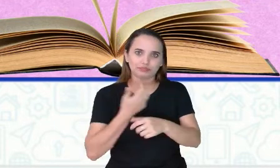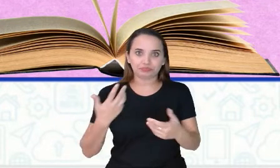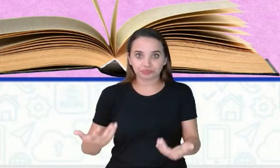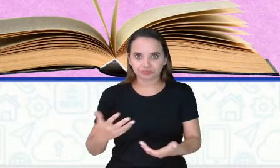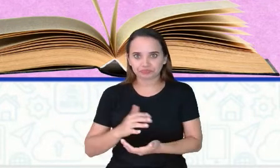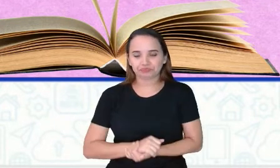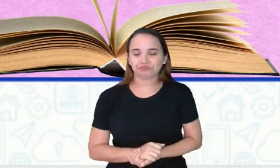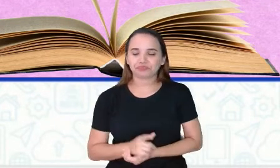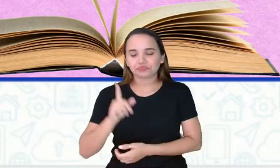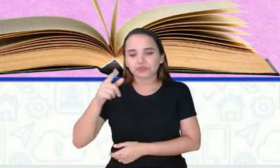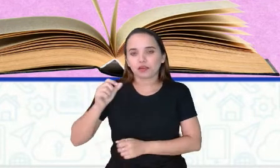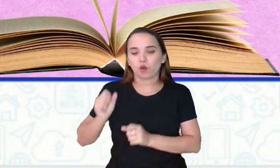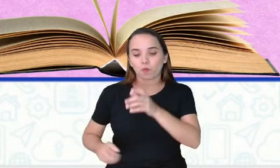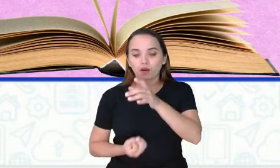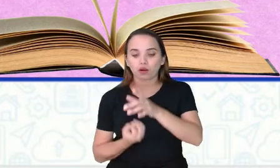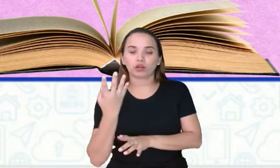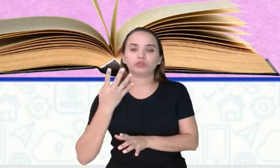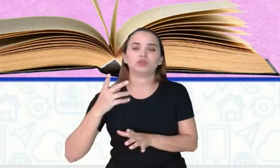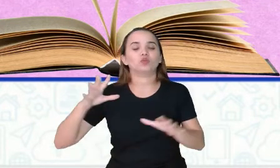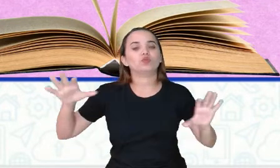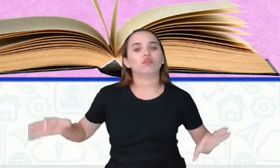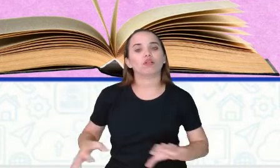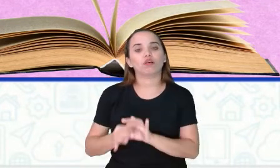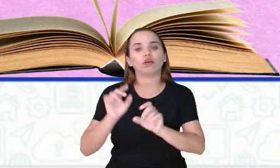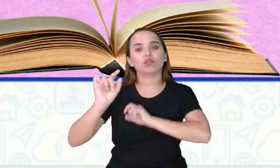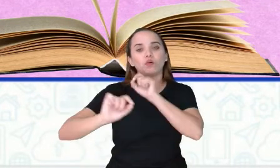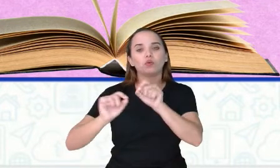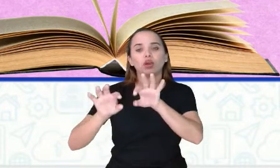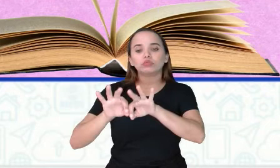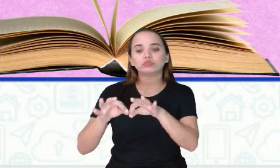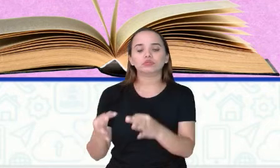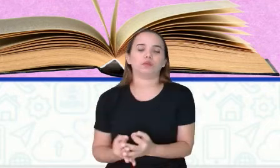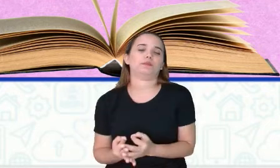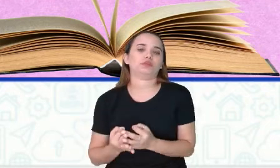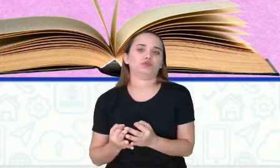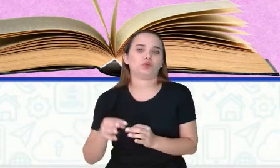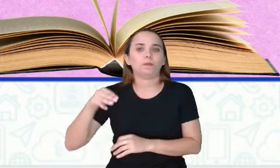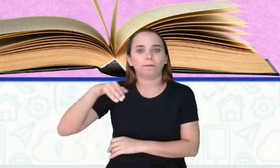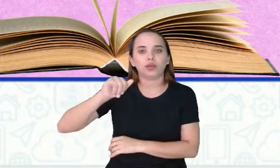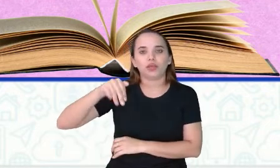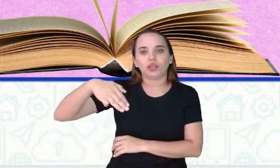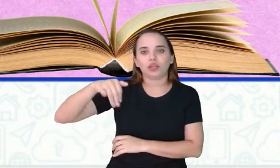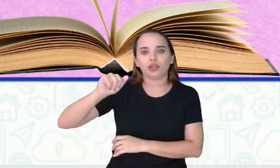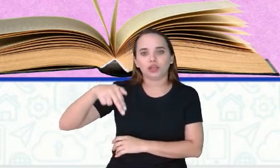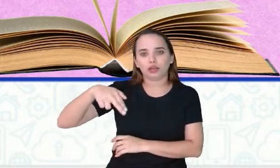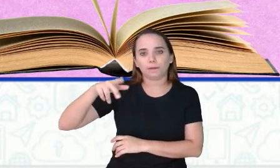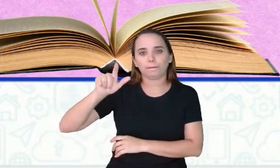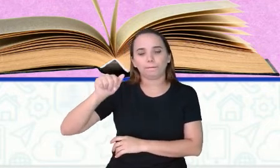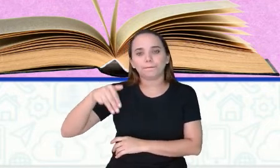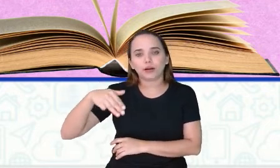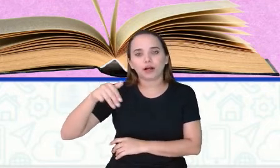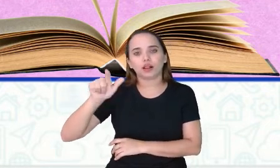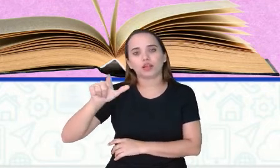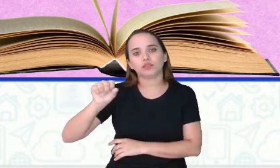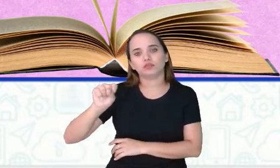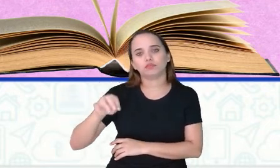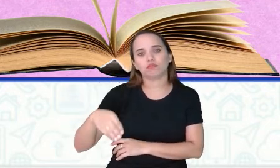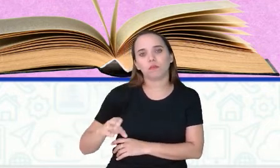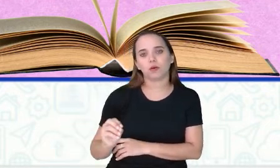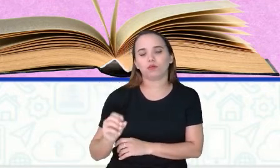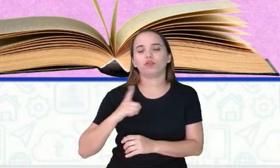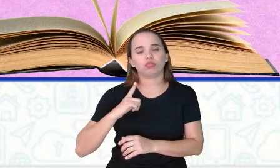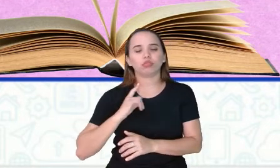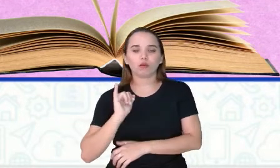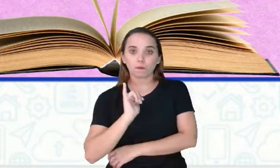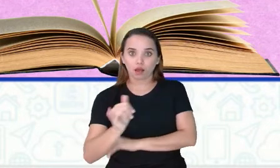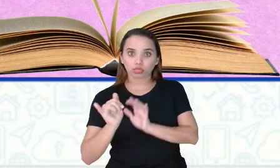Produção esta que tem sido associada ao minimalismo. O miniconto apresenta uma narração dentro